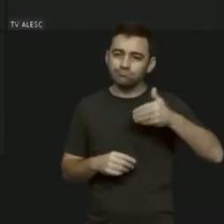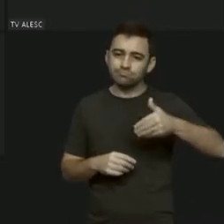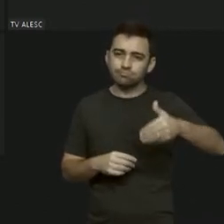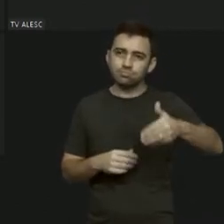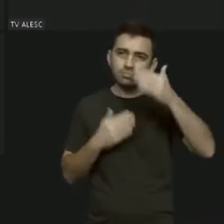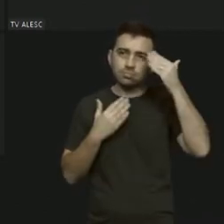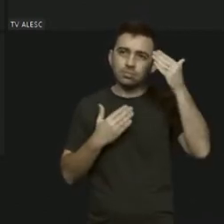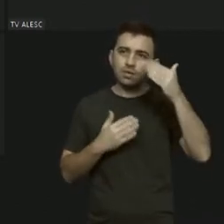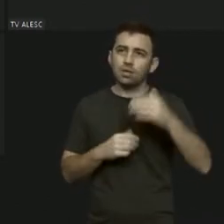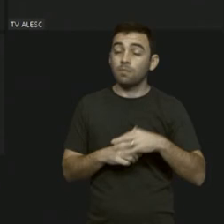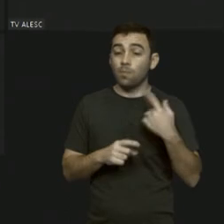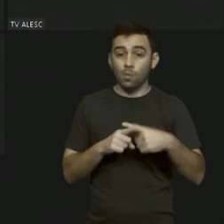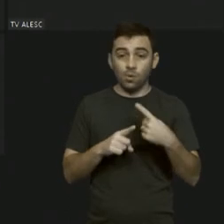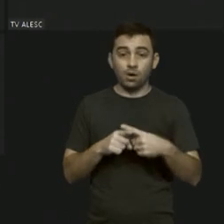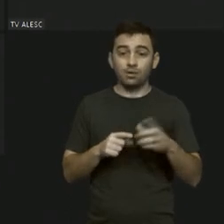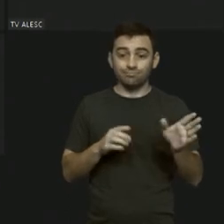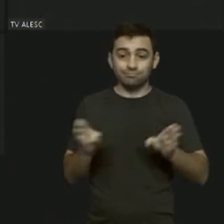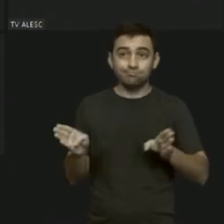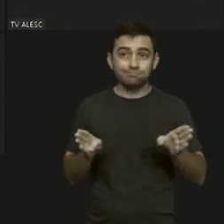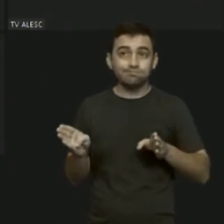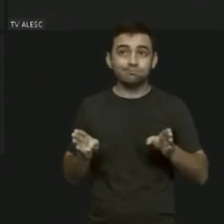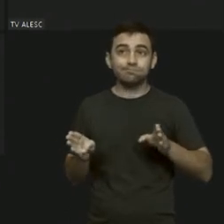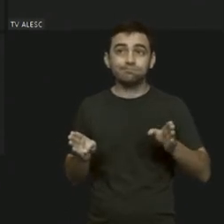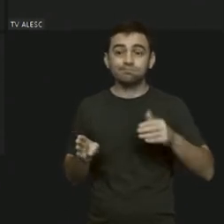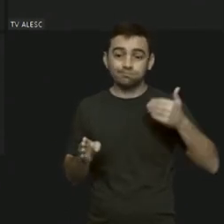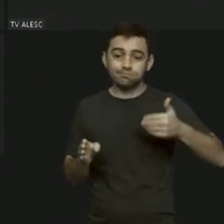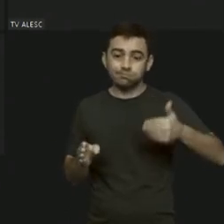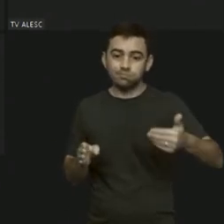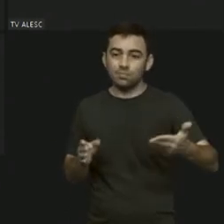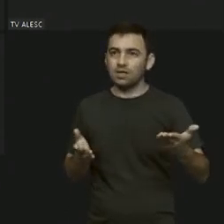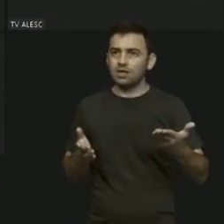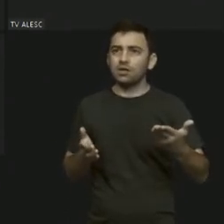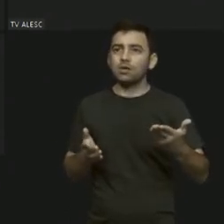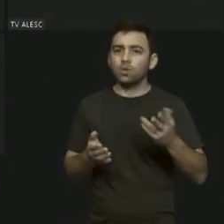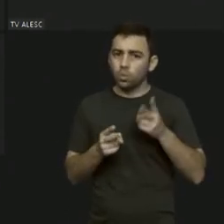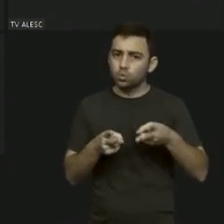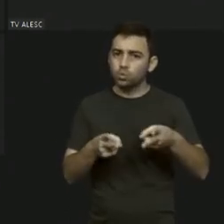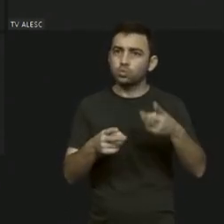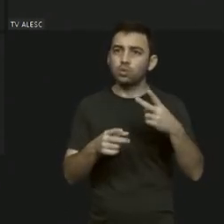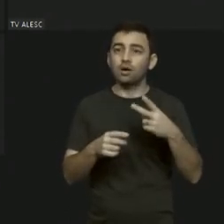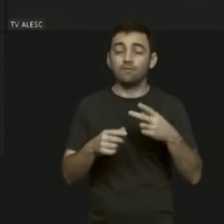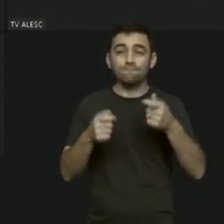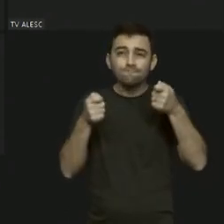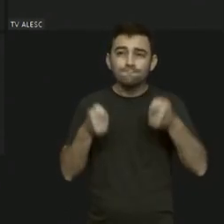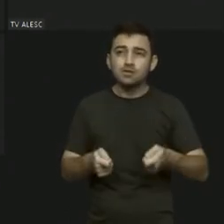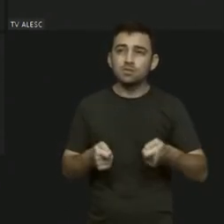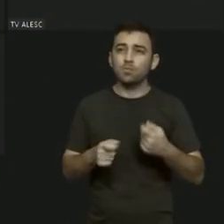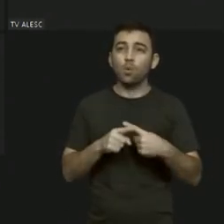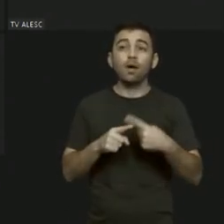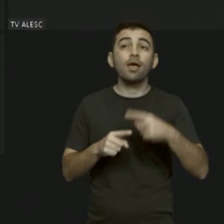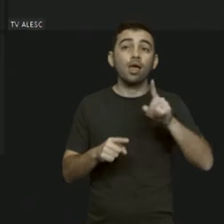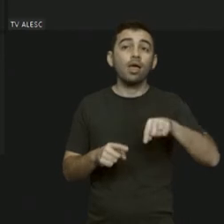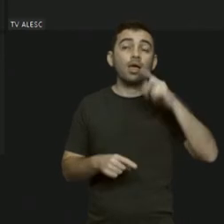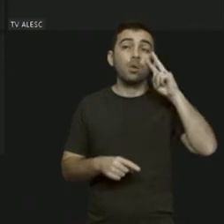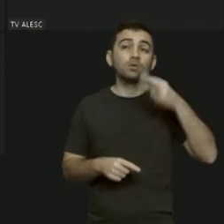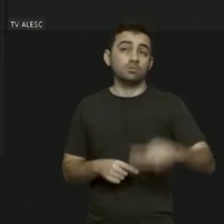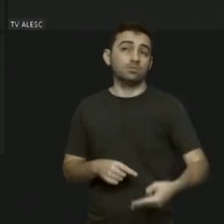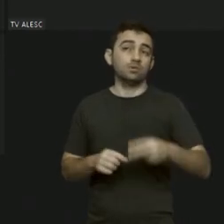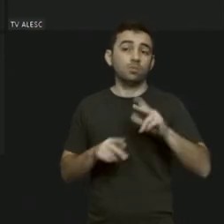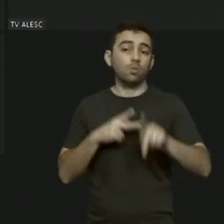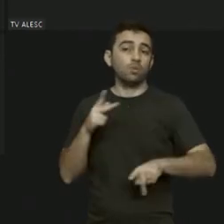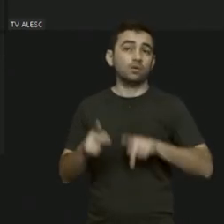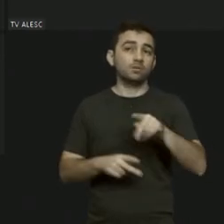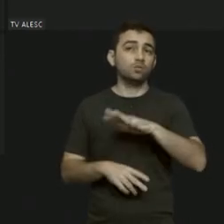mandatos consecutivos, eles não vêm do nada, eles vão se concretizando pelo reconhecimento da população, pelo reconhecimento